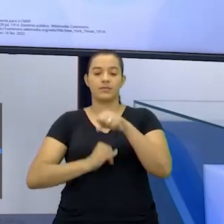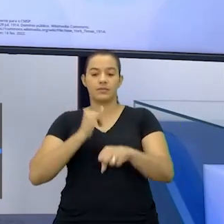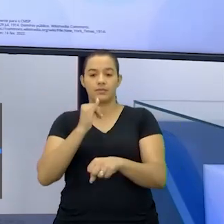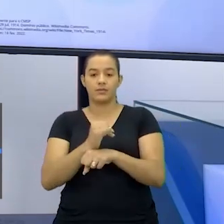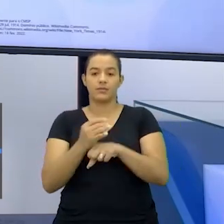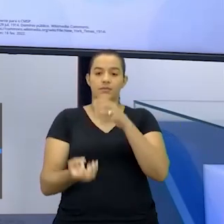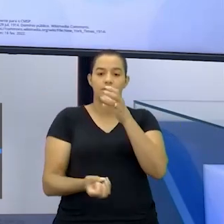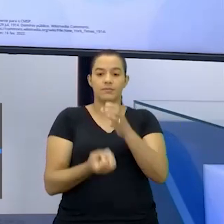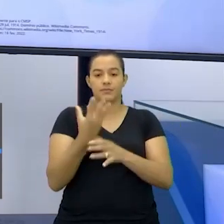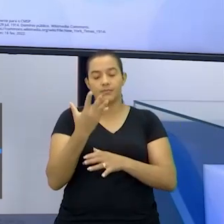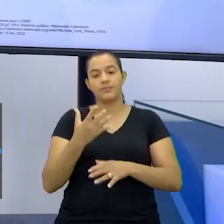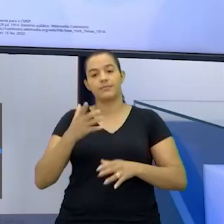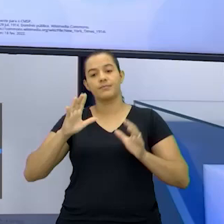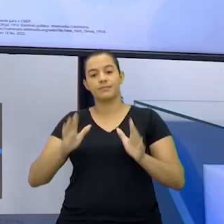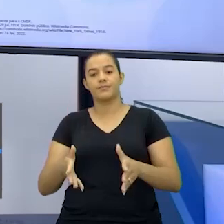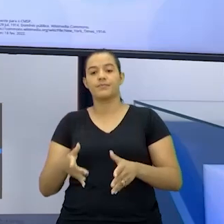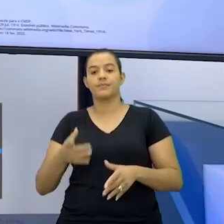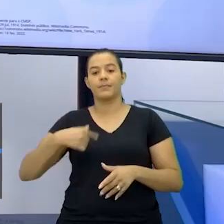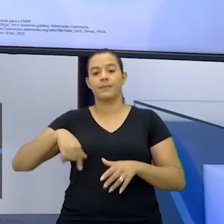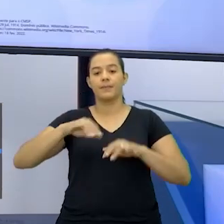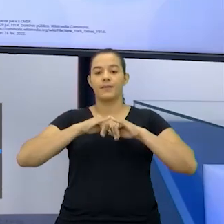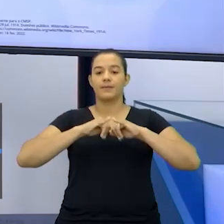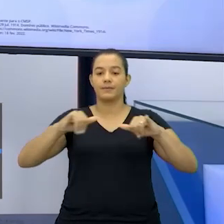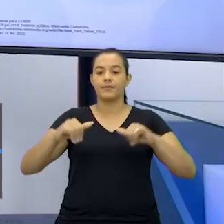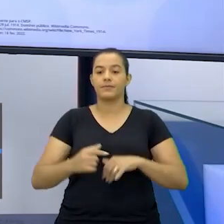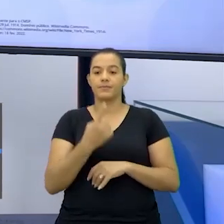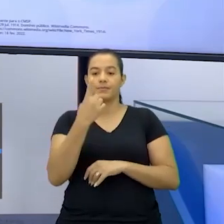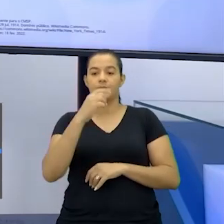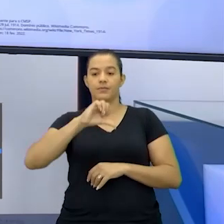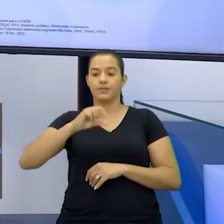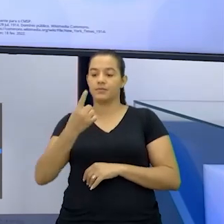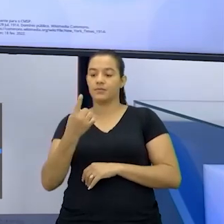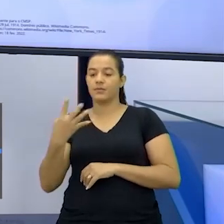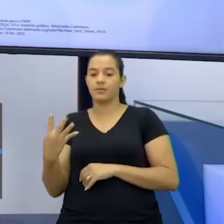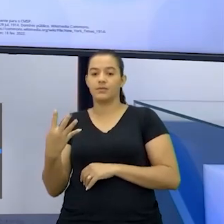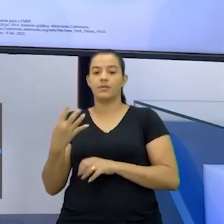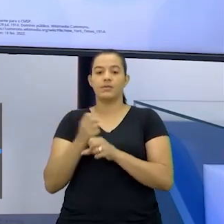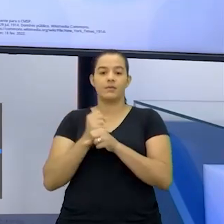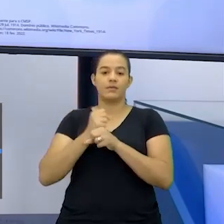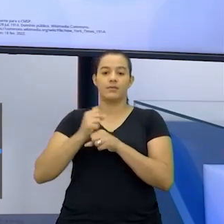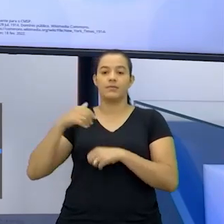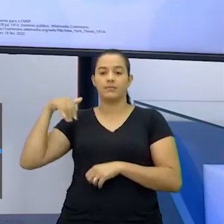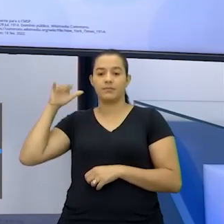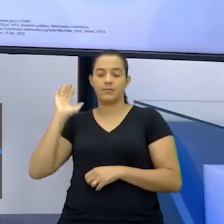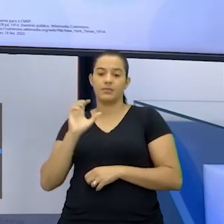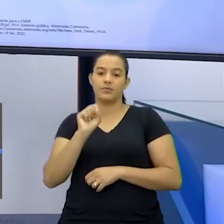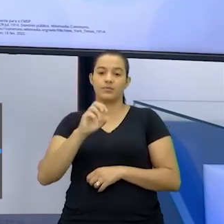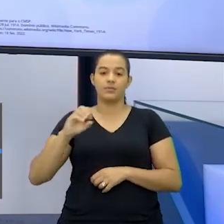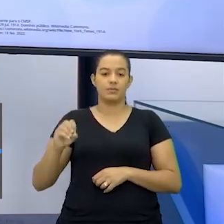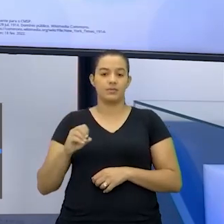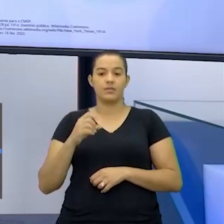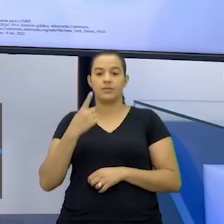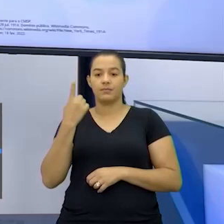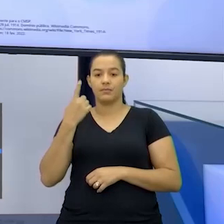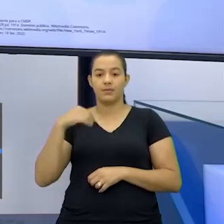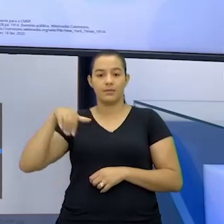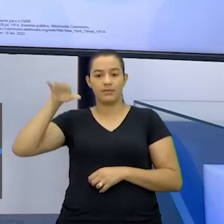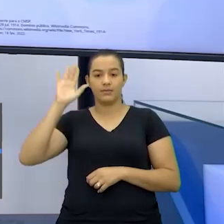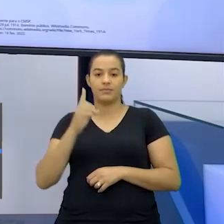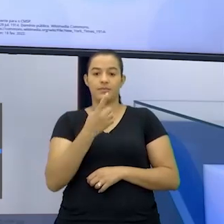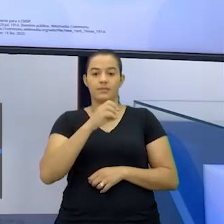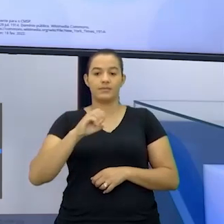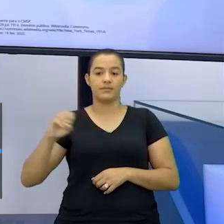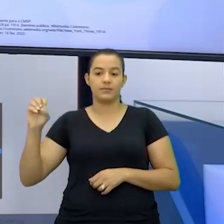criado, aquilo que foi há muito tempo criado, por exemplo, essa notícia de 1914, há mais de 70 anos, 80 anos, ou seja, há mais de 100 anos no caso,